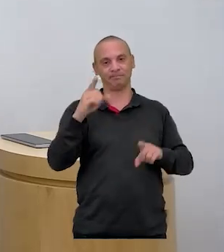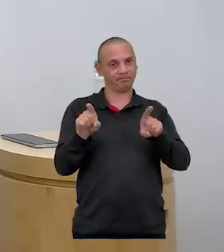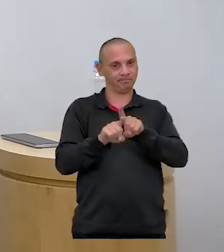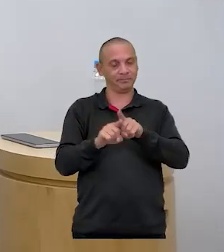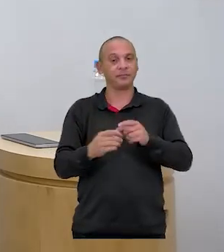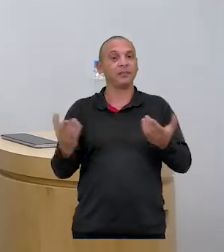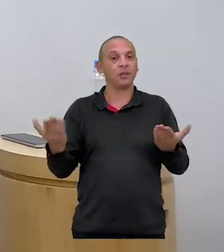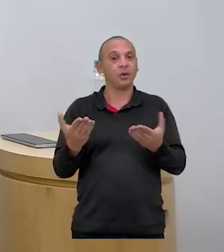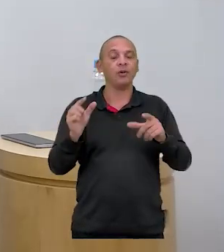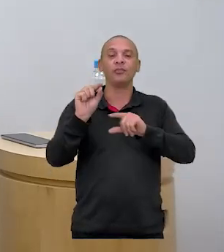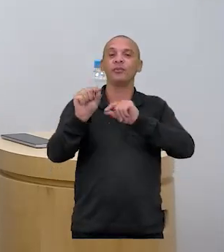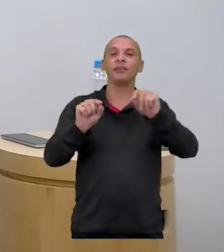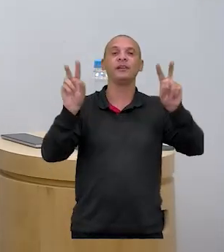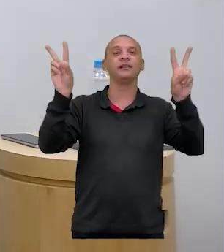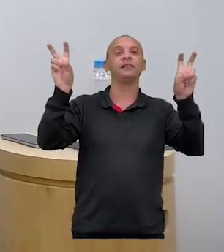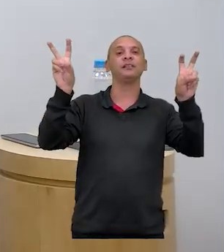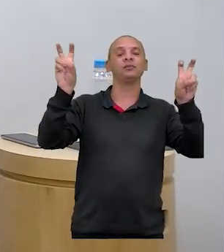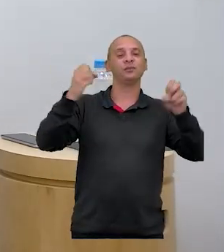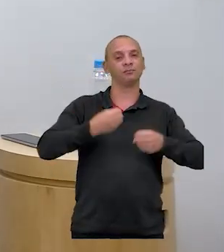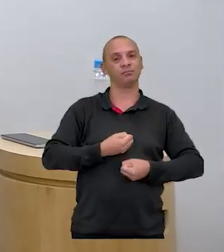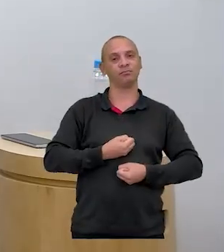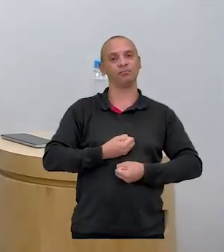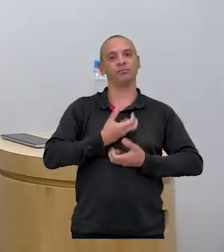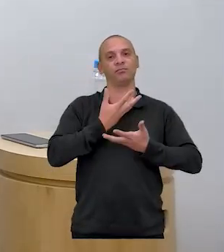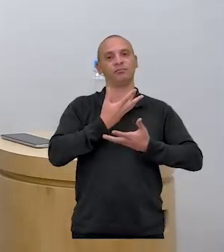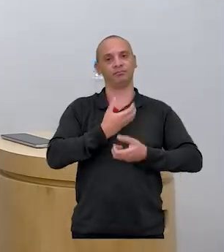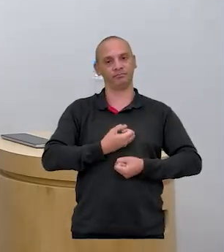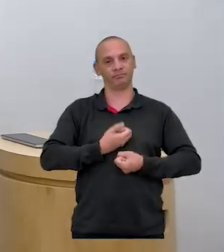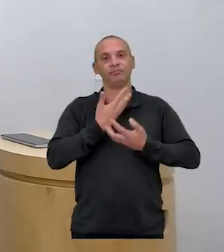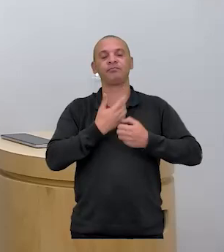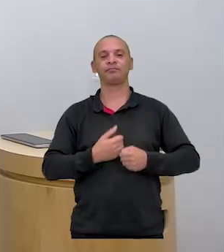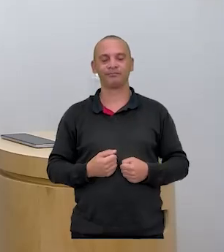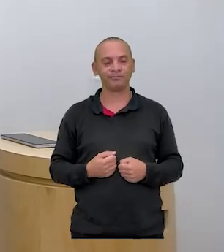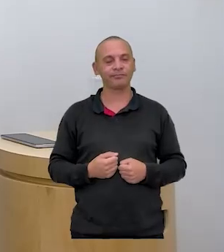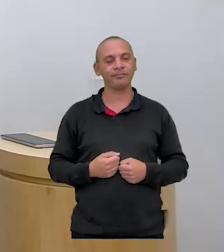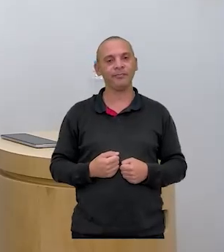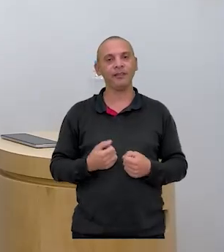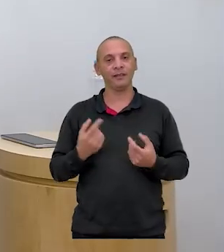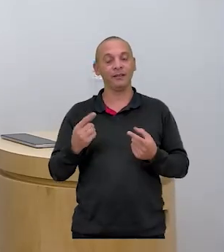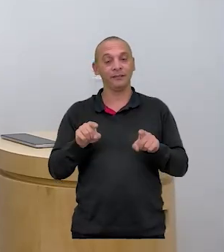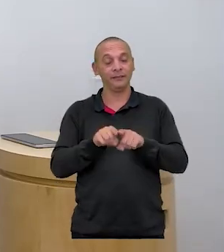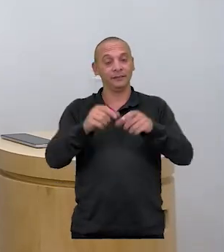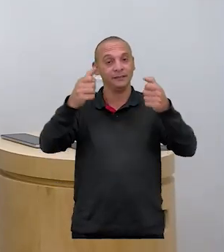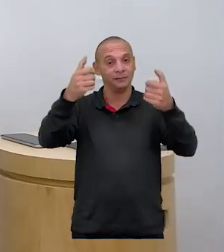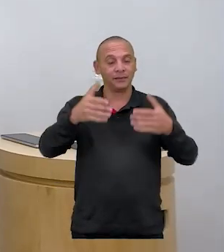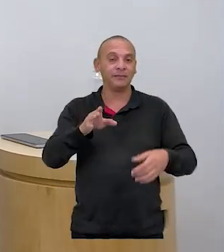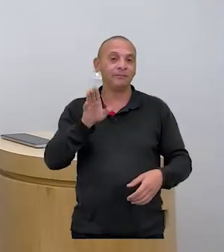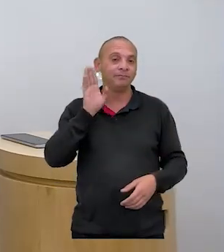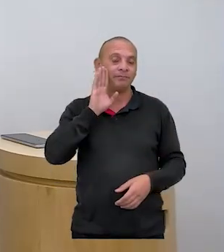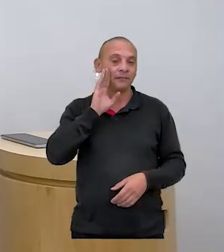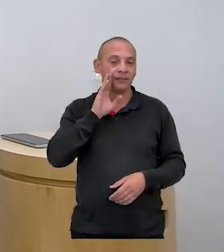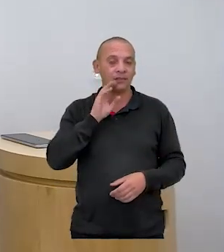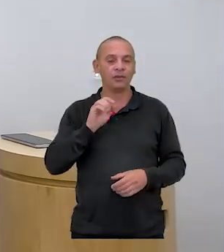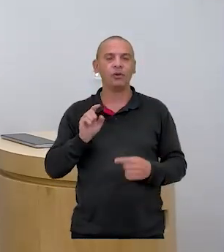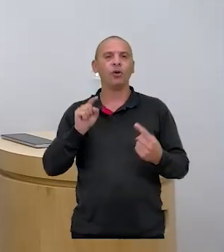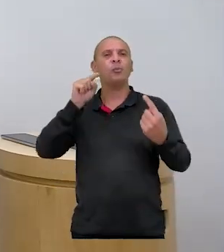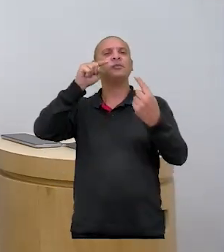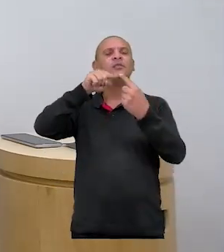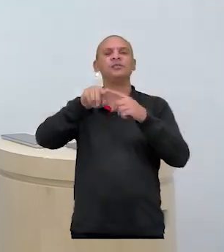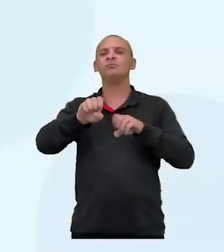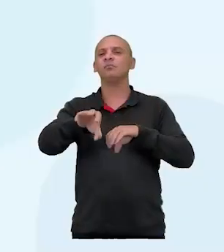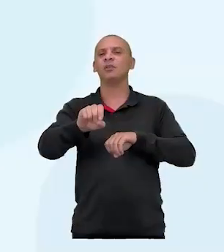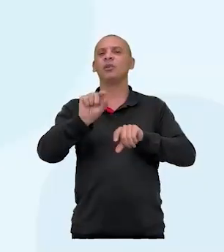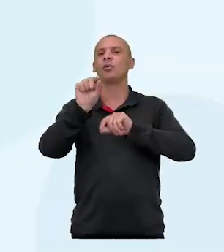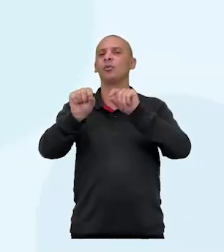falar hoje do assunto poesia. Vamos relacionar dois poemas, vai ser uma aula bem legal, mas estou me adiantando, professora Tayana, quais são os objetivos da aula de